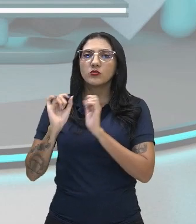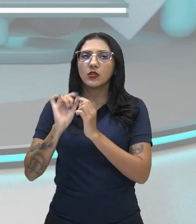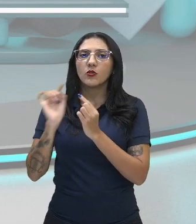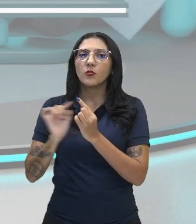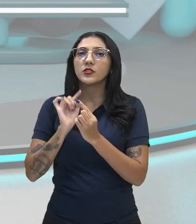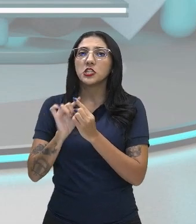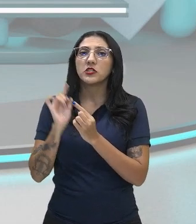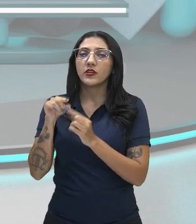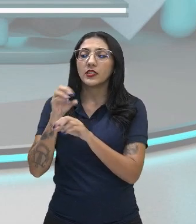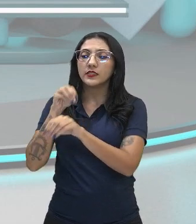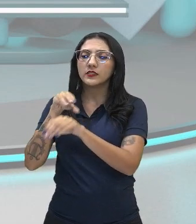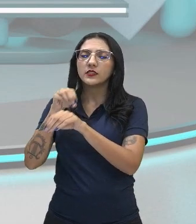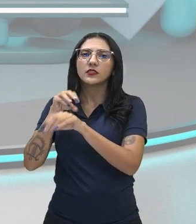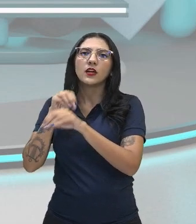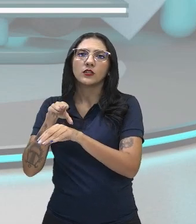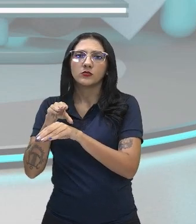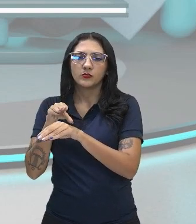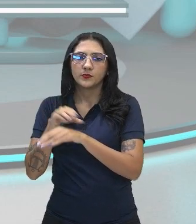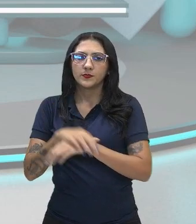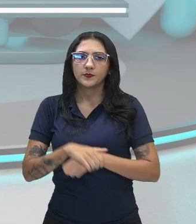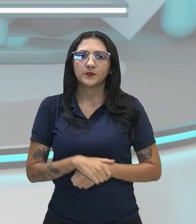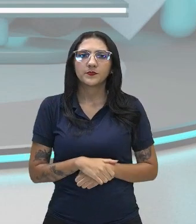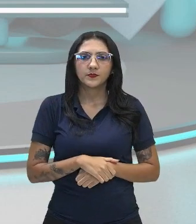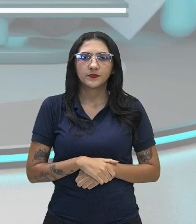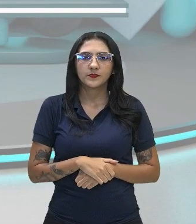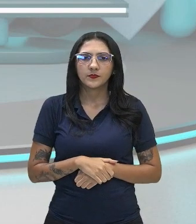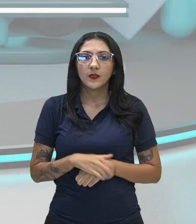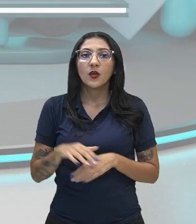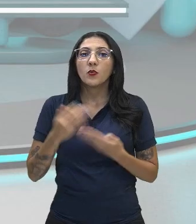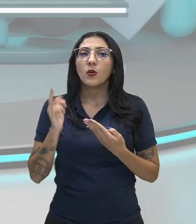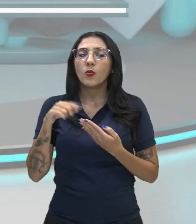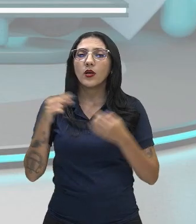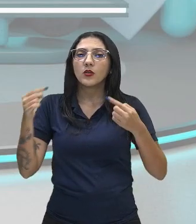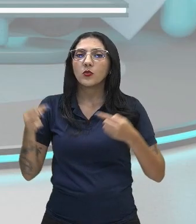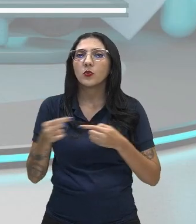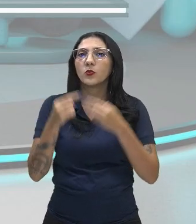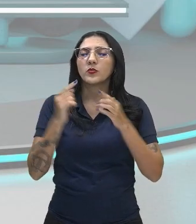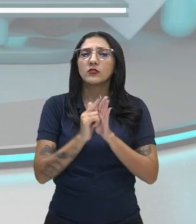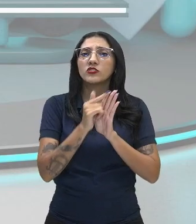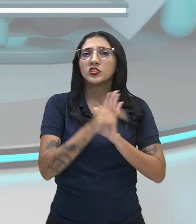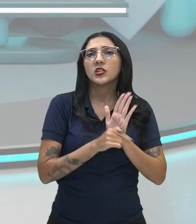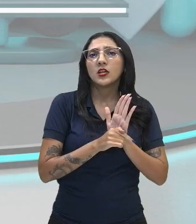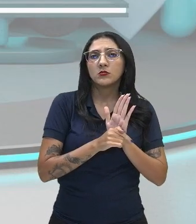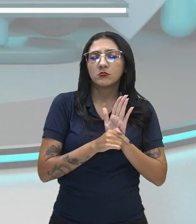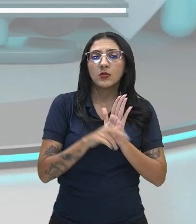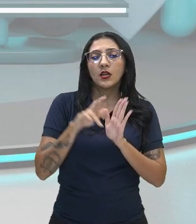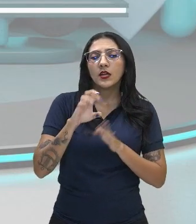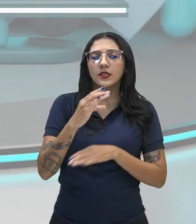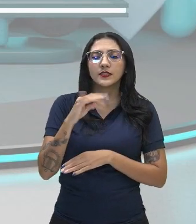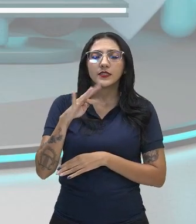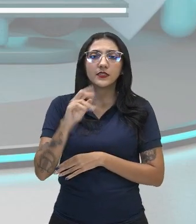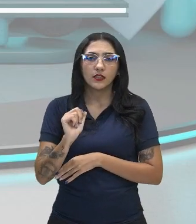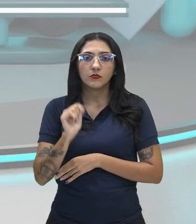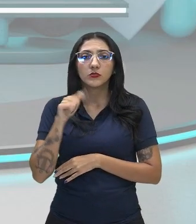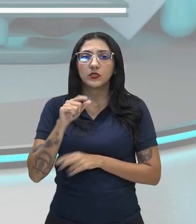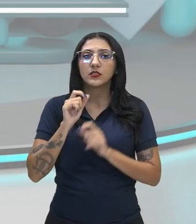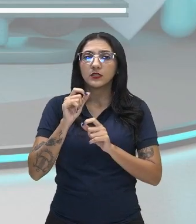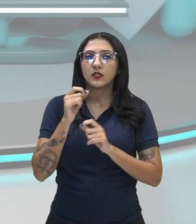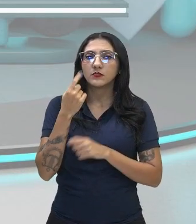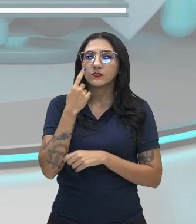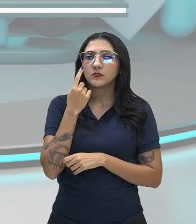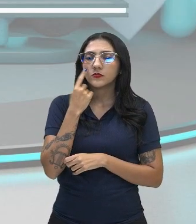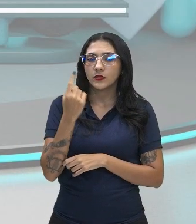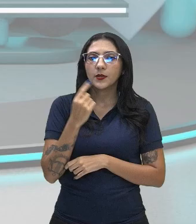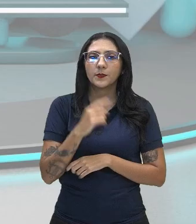ou instrutiva. E o gênero textual qual é? O gênero textual aqui é uma receita. Eu tenho, por exemplo,